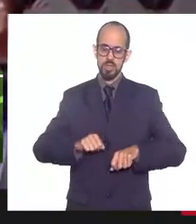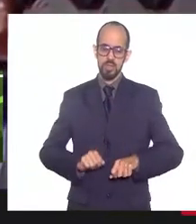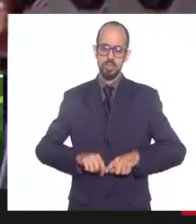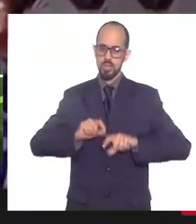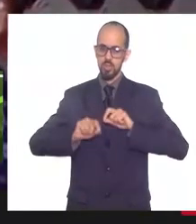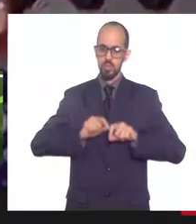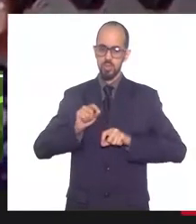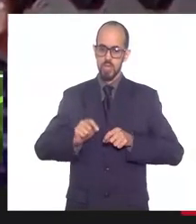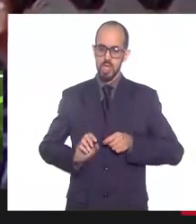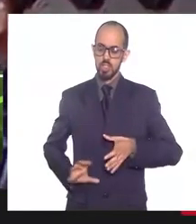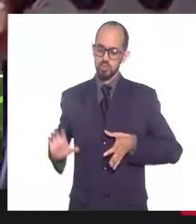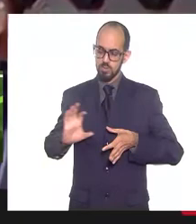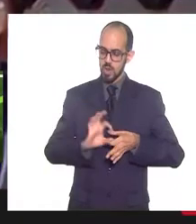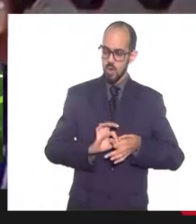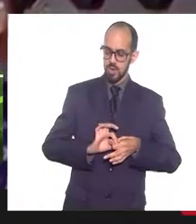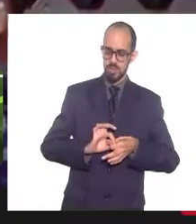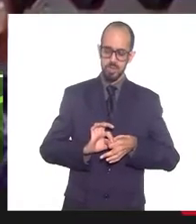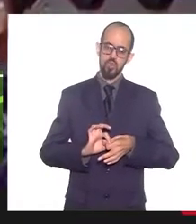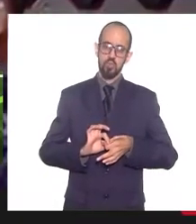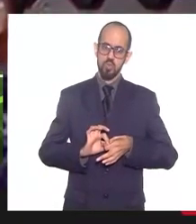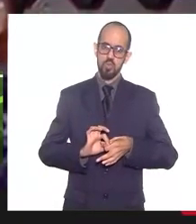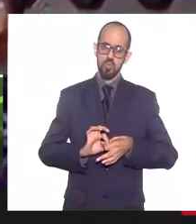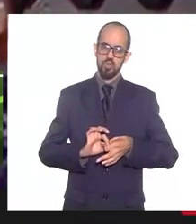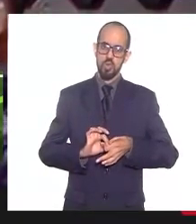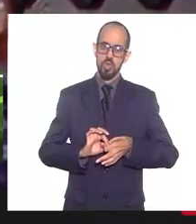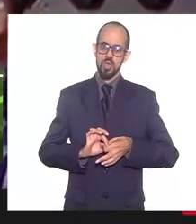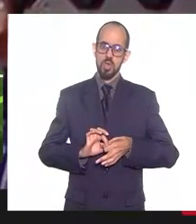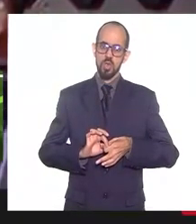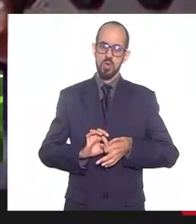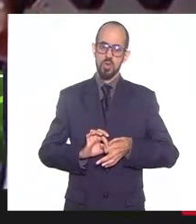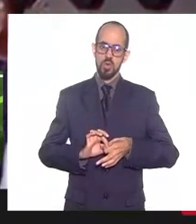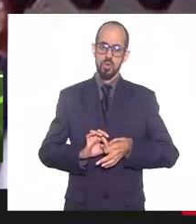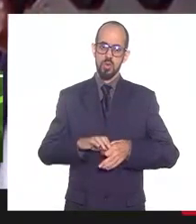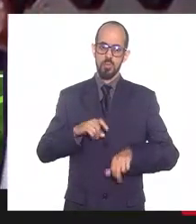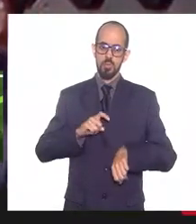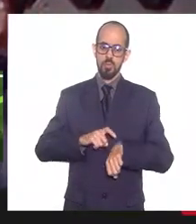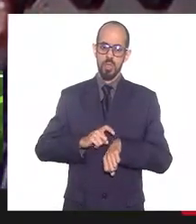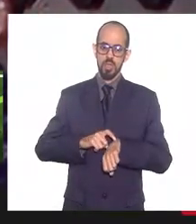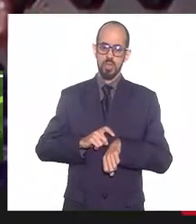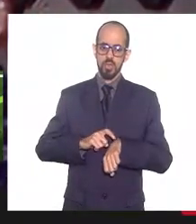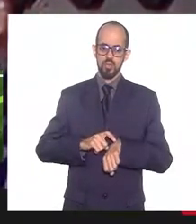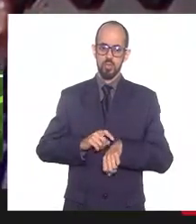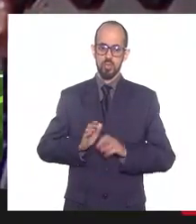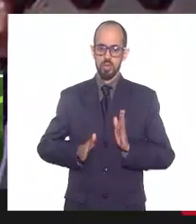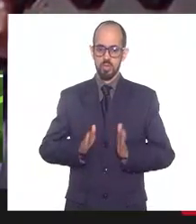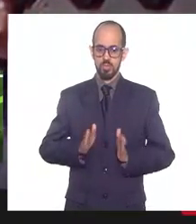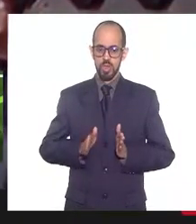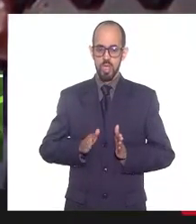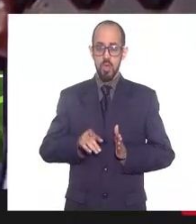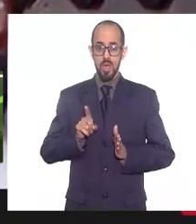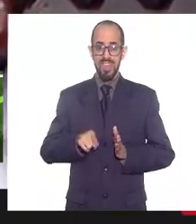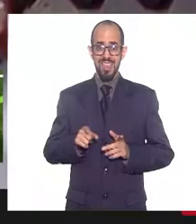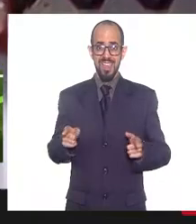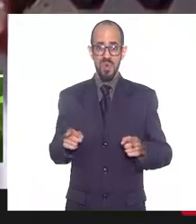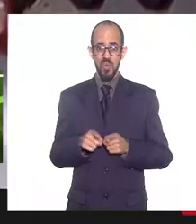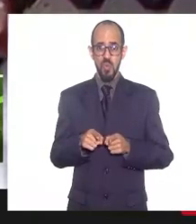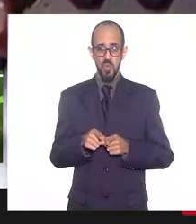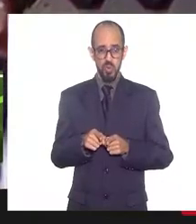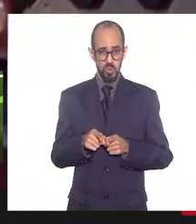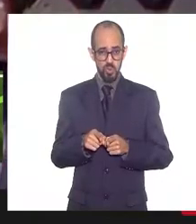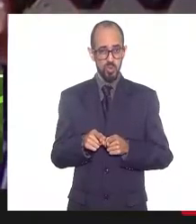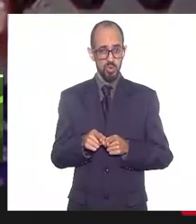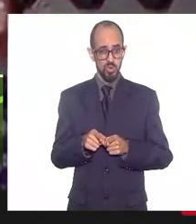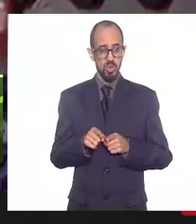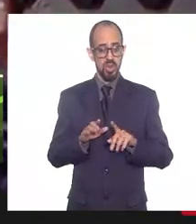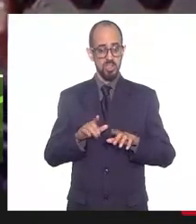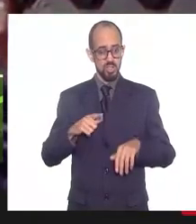extensão. Acho que o período, né, regimental para ela é curto, para que a gente se debruce. Eu acho que a gente já tem